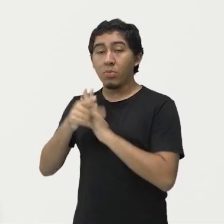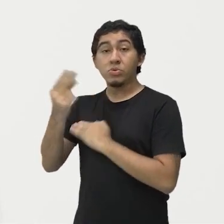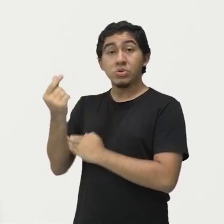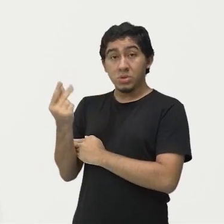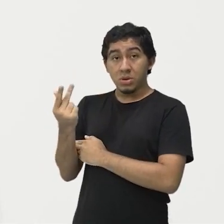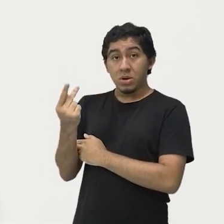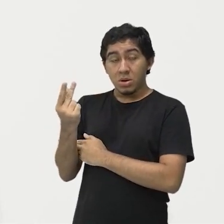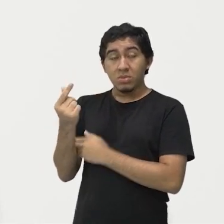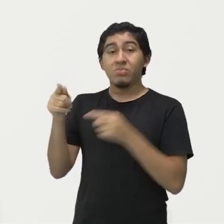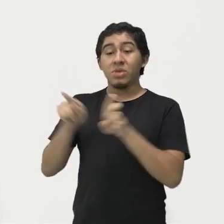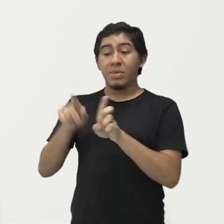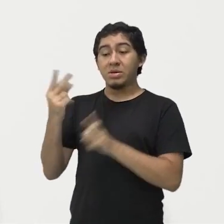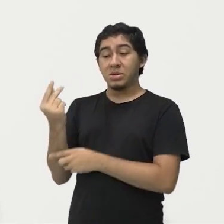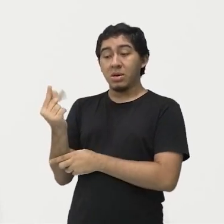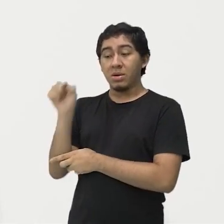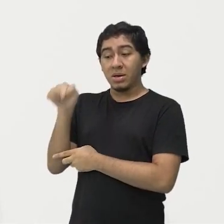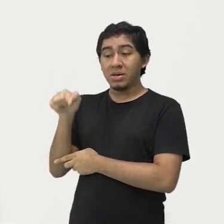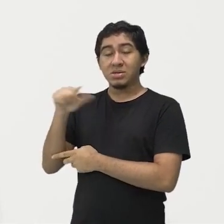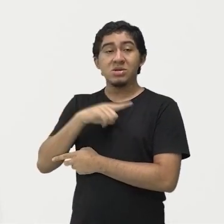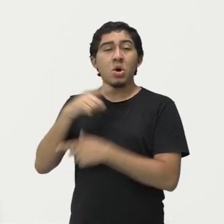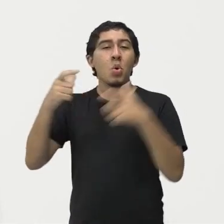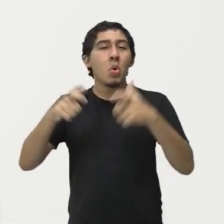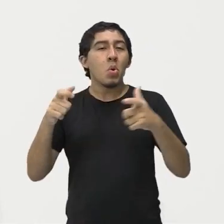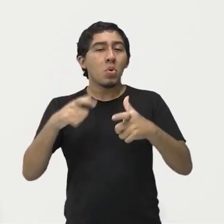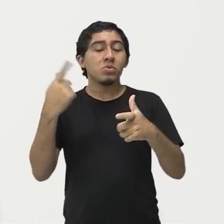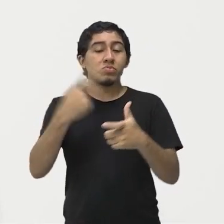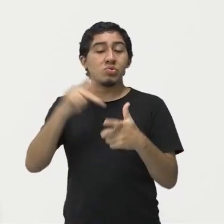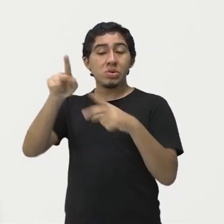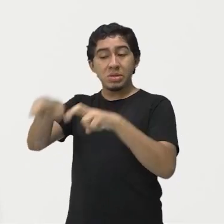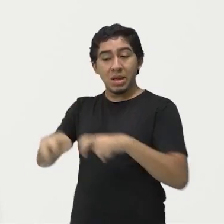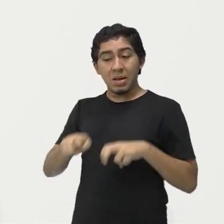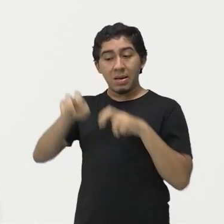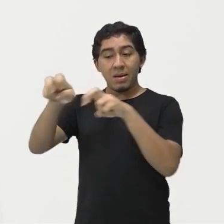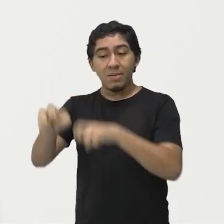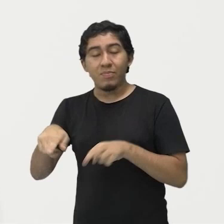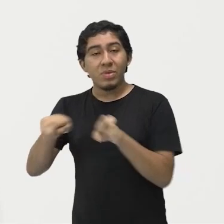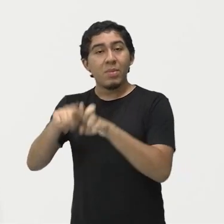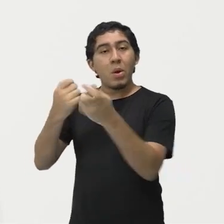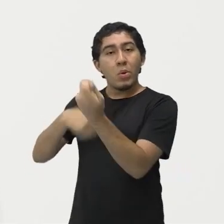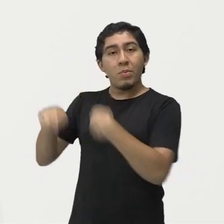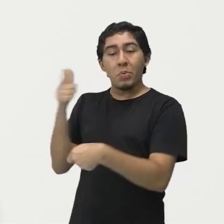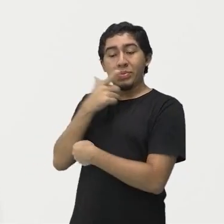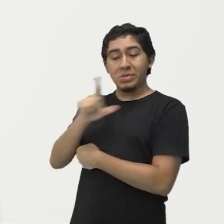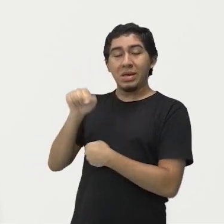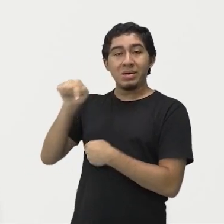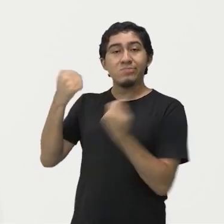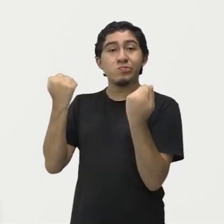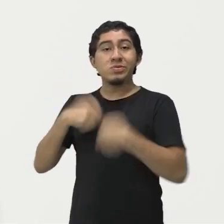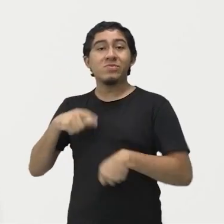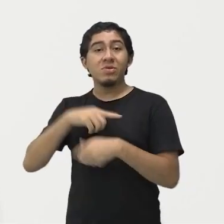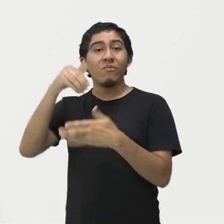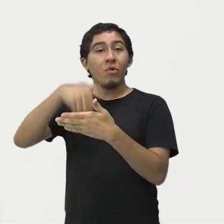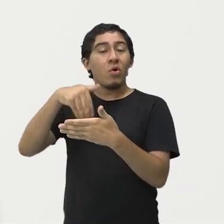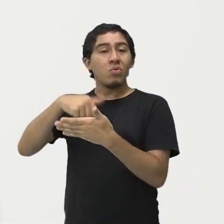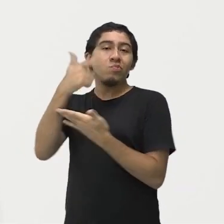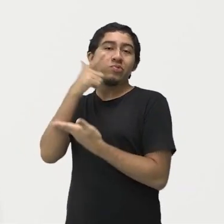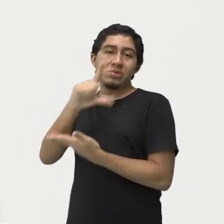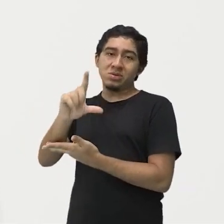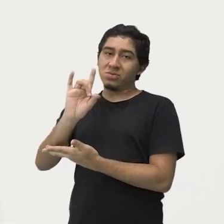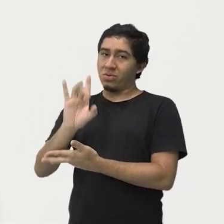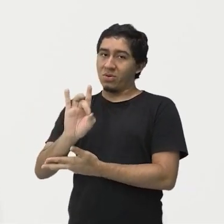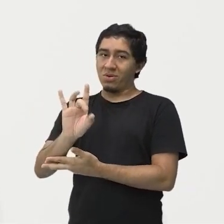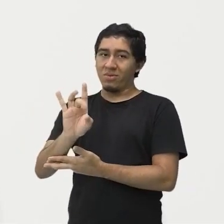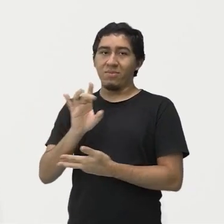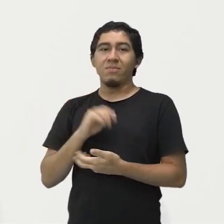vinham das suas terras, e eram os únicos com direitos políticos, eram os únicos que podiam